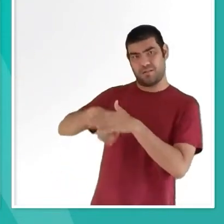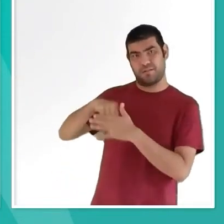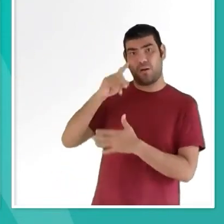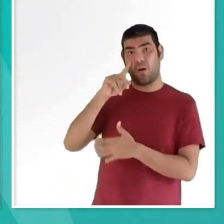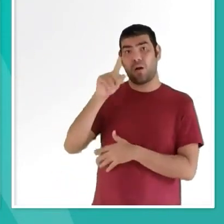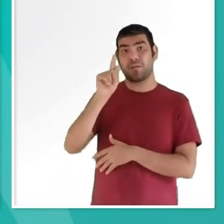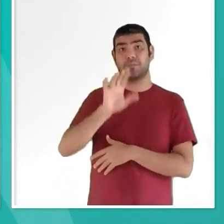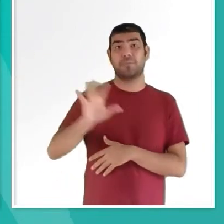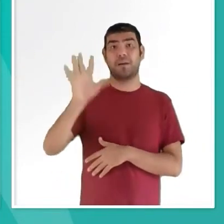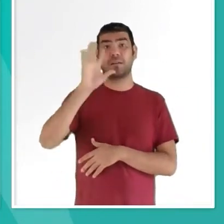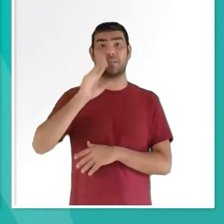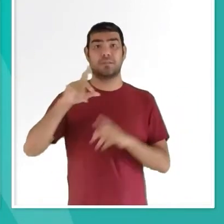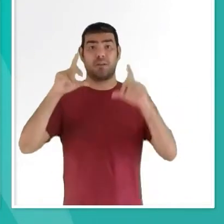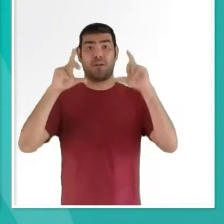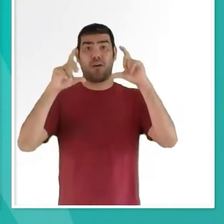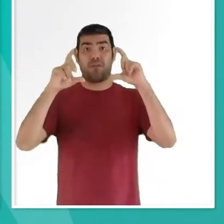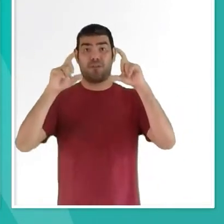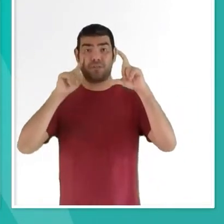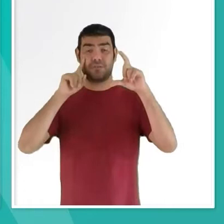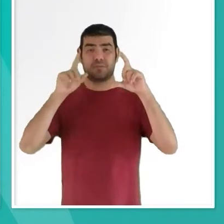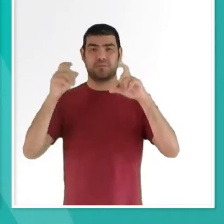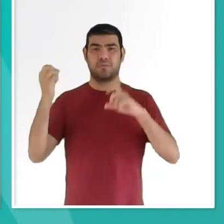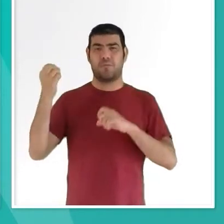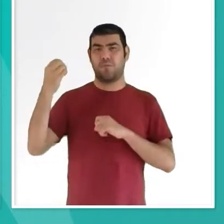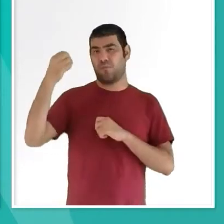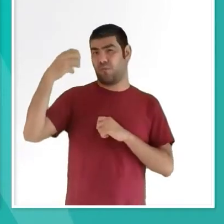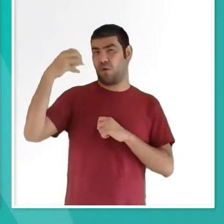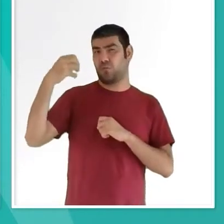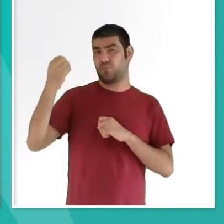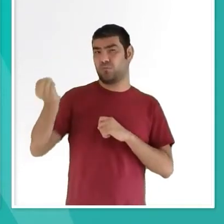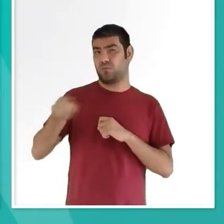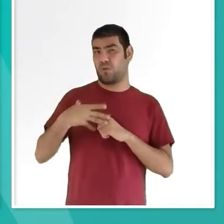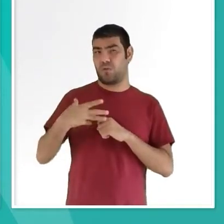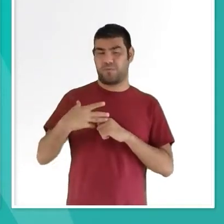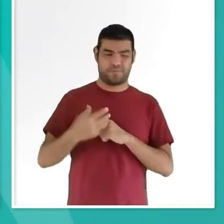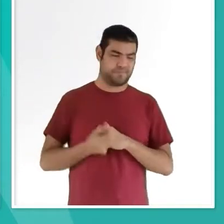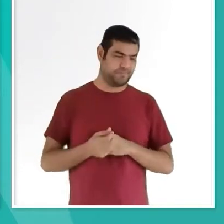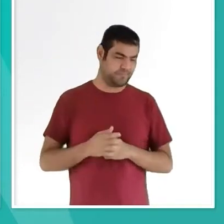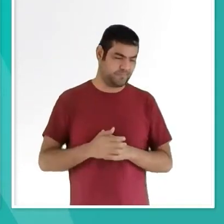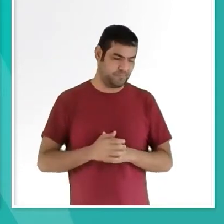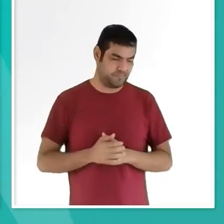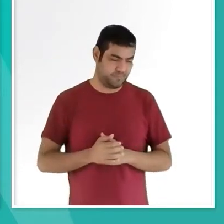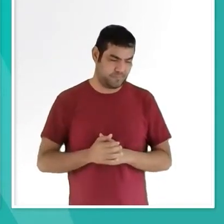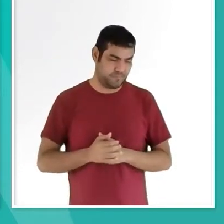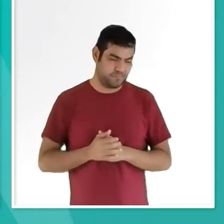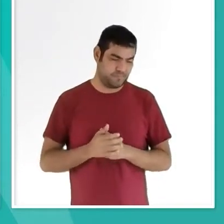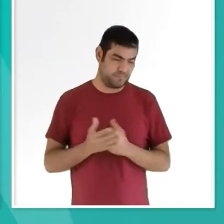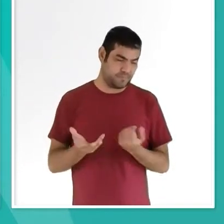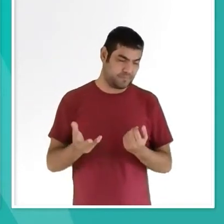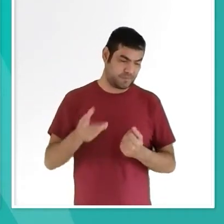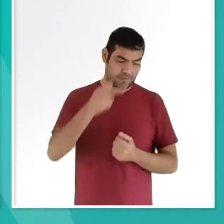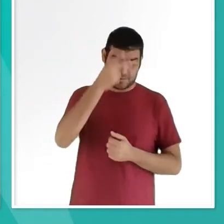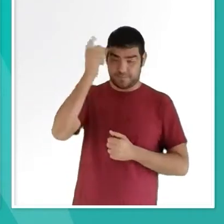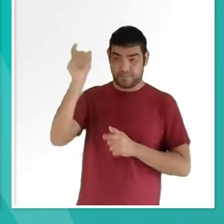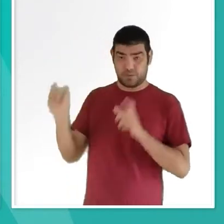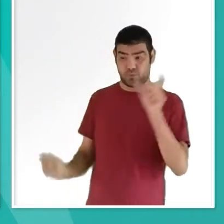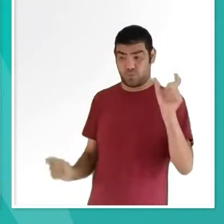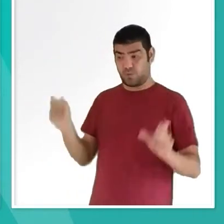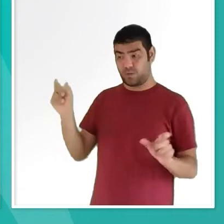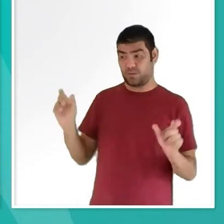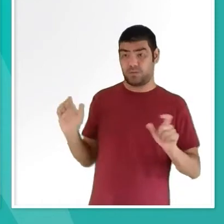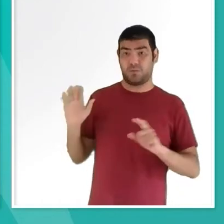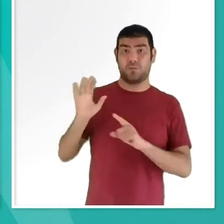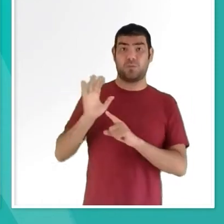foto atual. Dá para ver, lógico, né, que é uma foto atual, mas essas pessoas estão representando como esse jogo